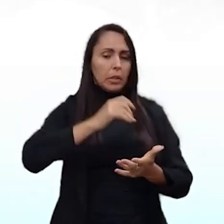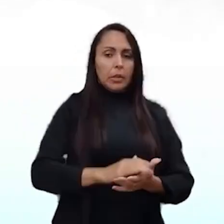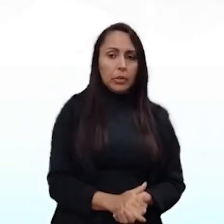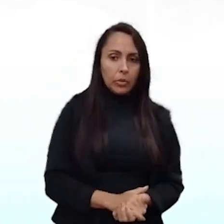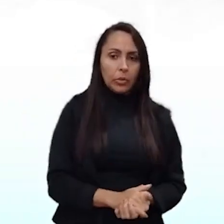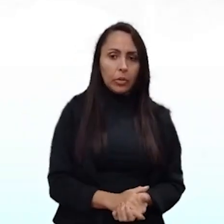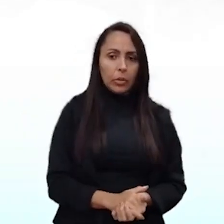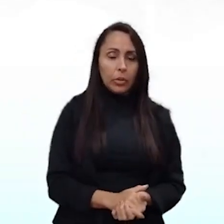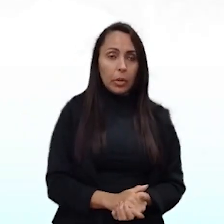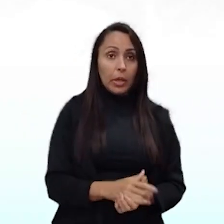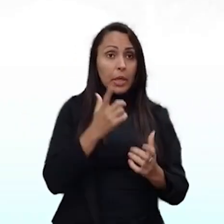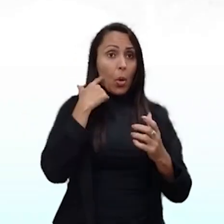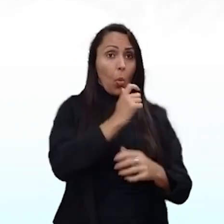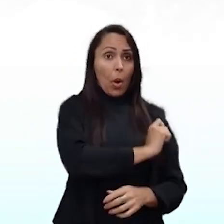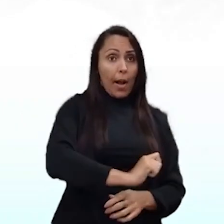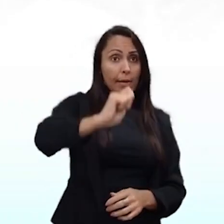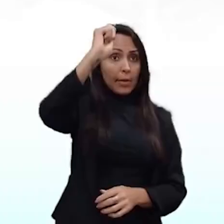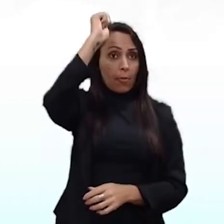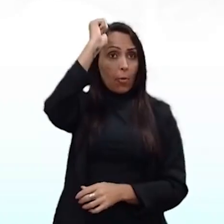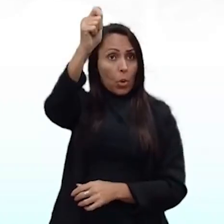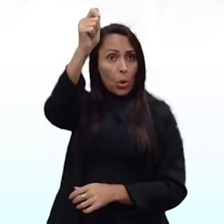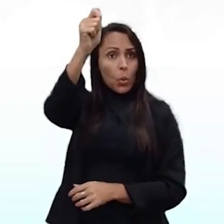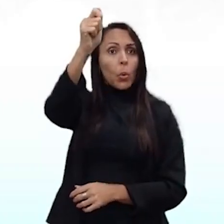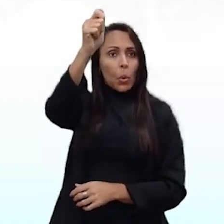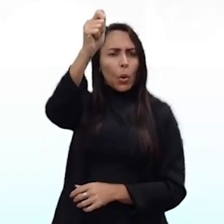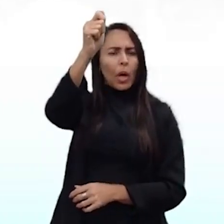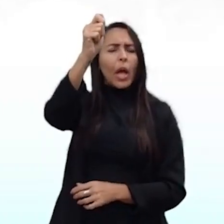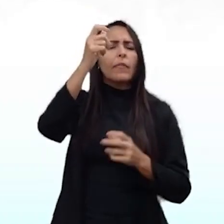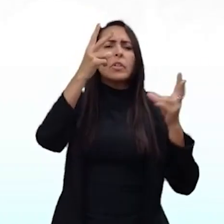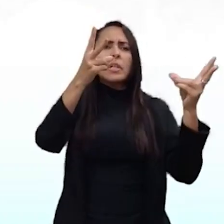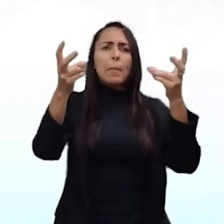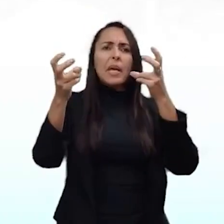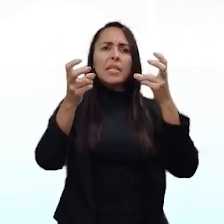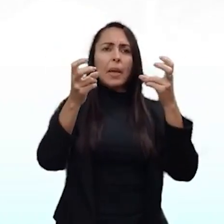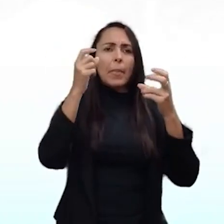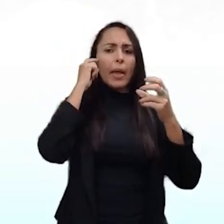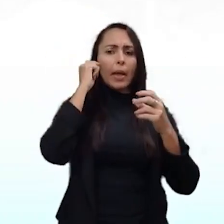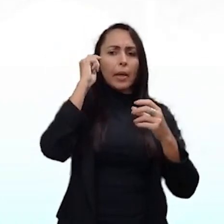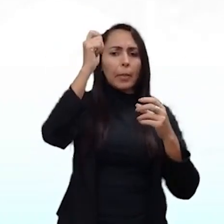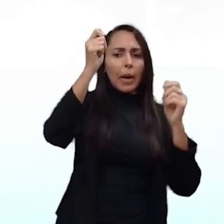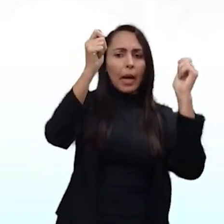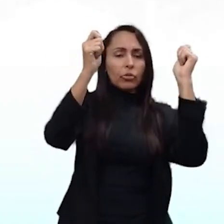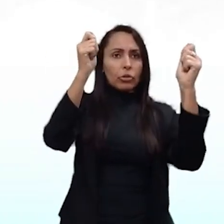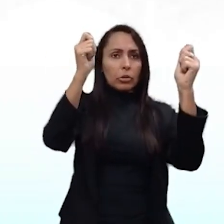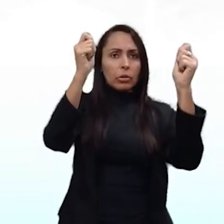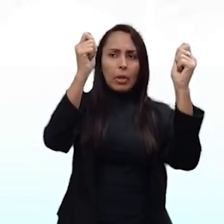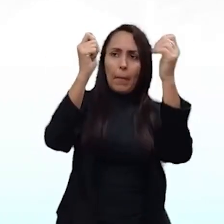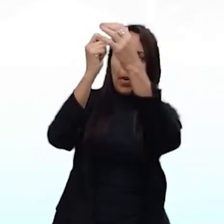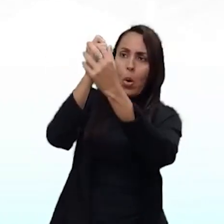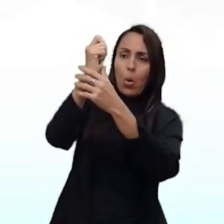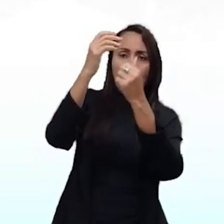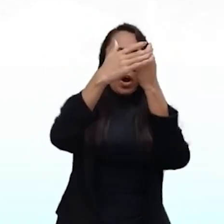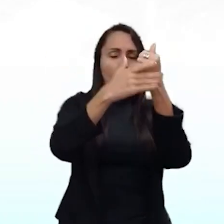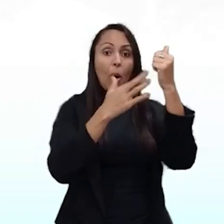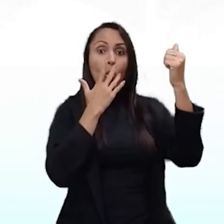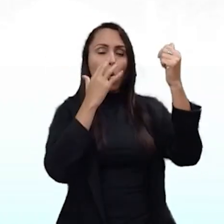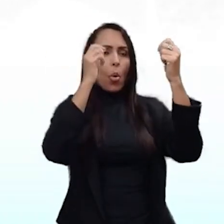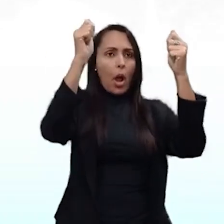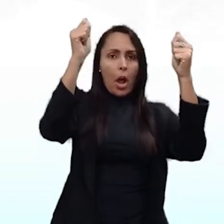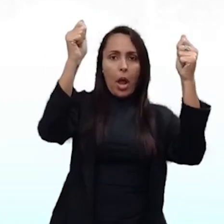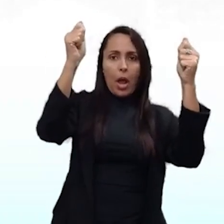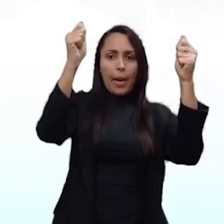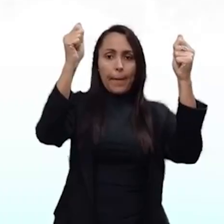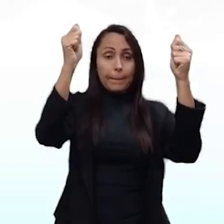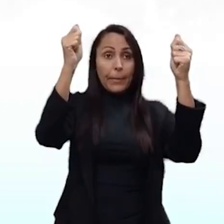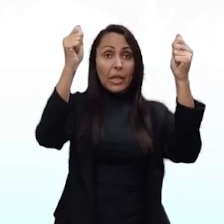um cartão. E se você observar a imagem das mãos, ó, tá vendo aí? Isso